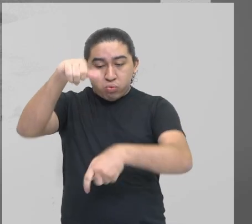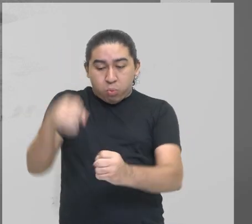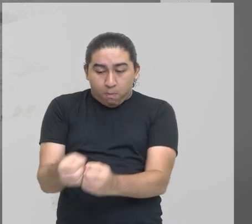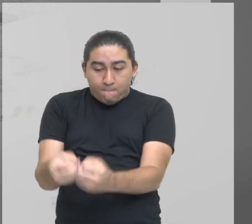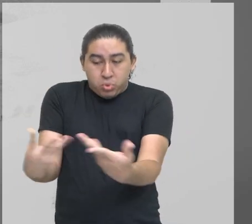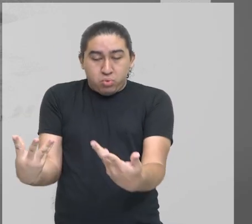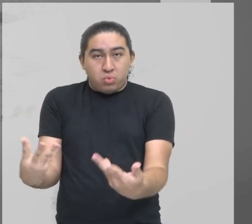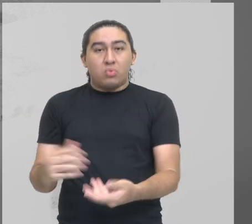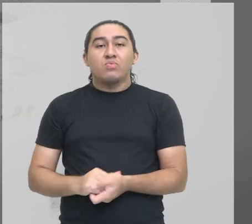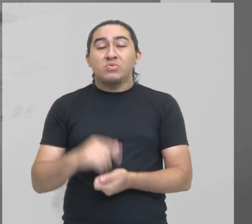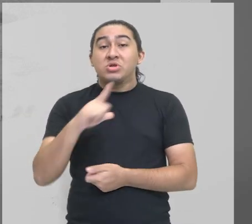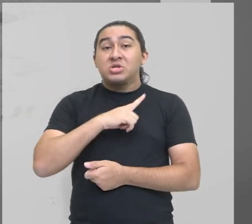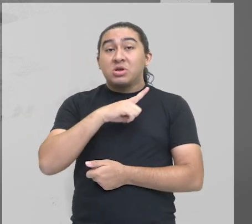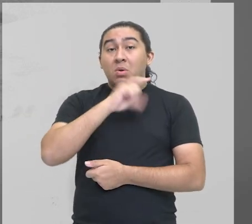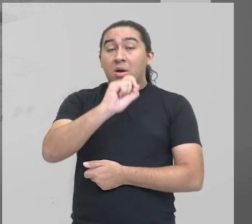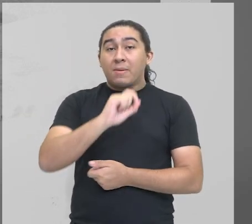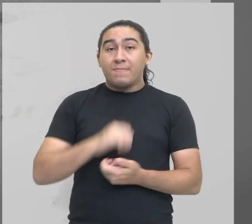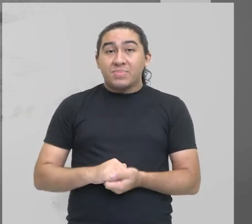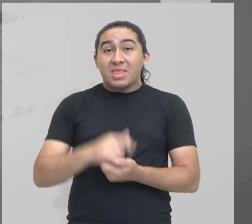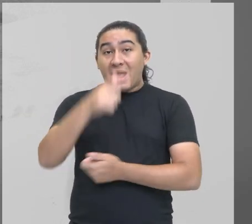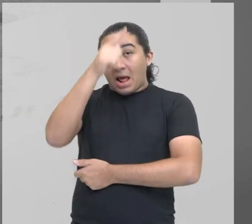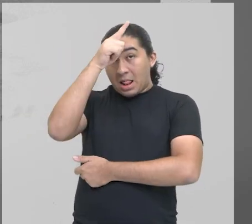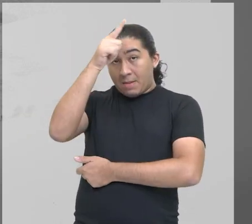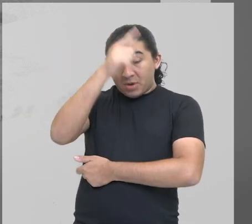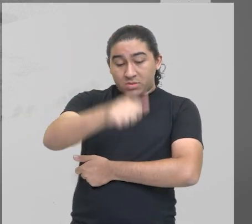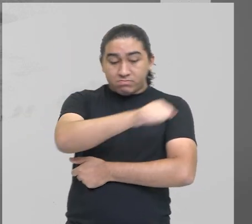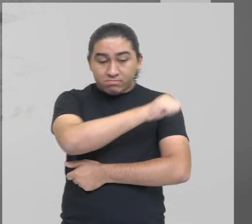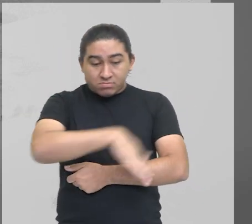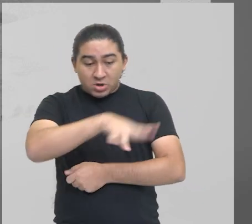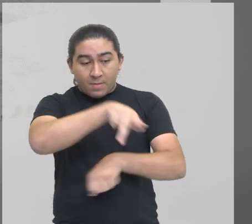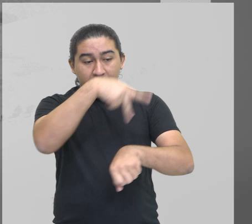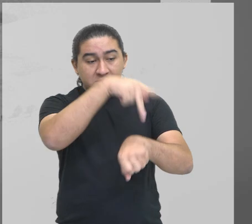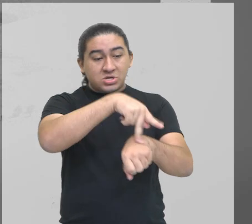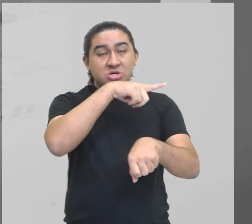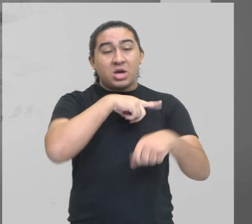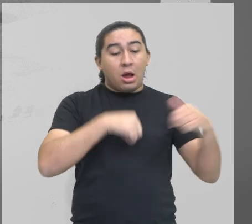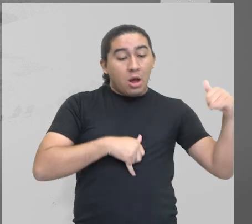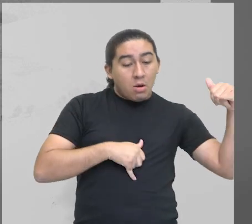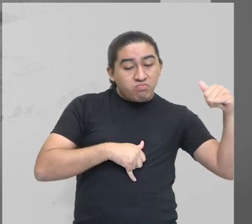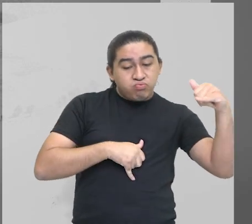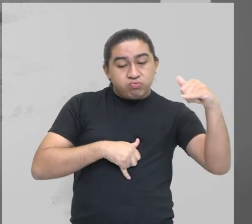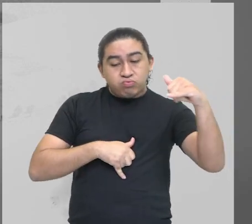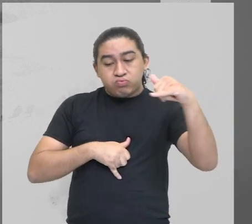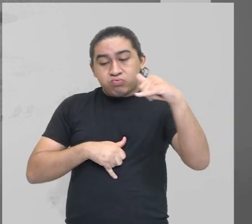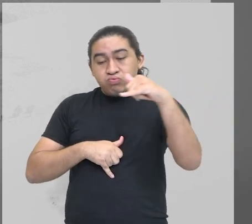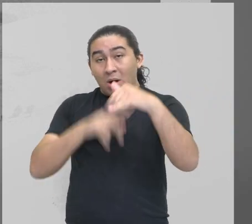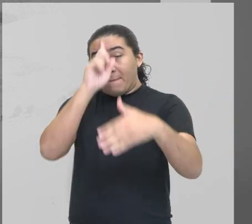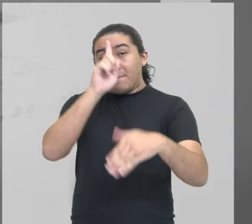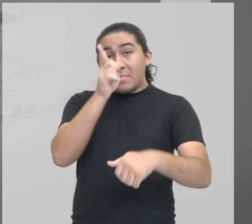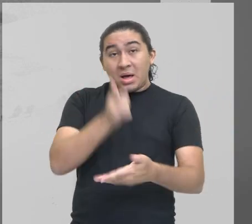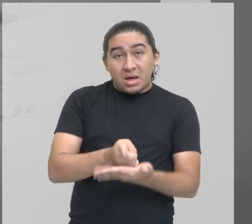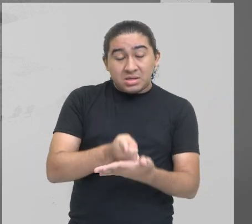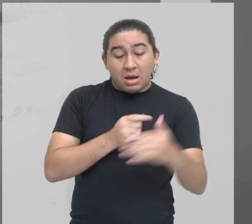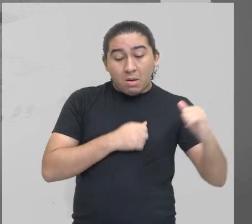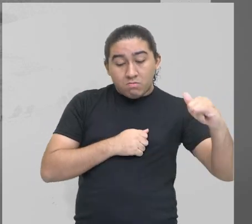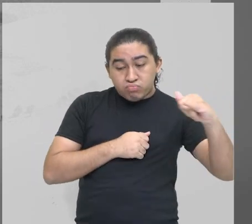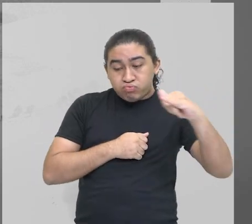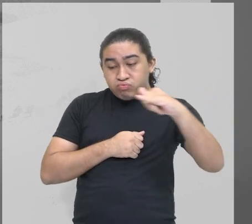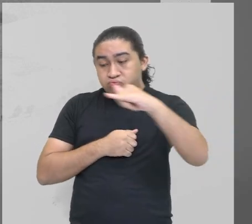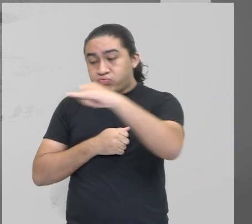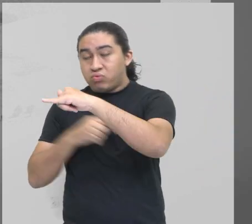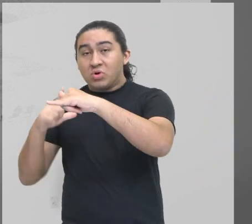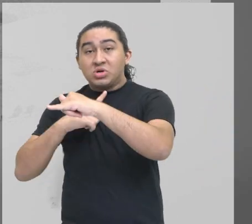exército alemão, ou melhor, a Alemanha como um todo, mandava sua aviação para bombardear, gente, as